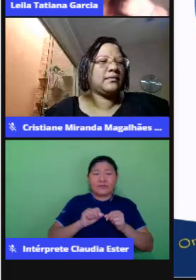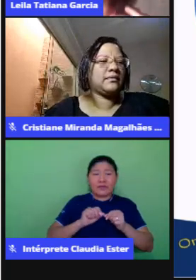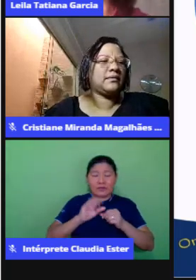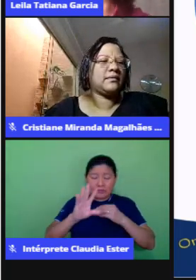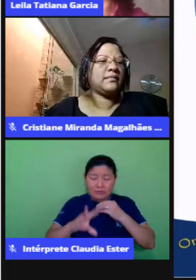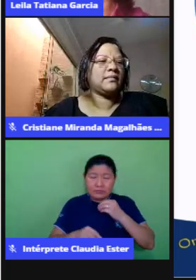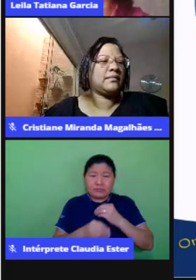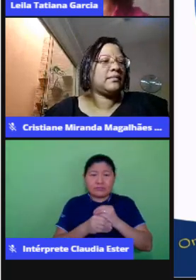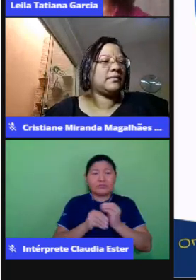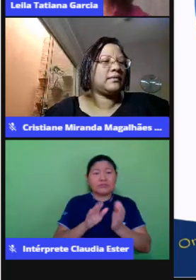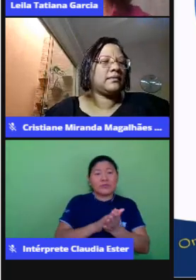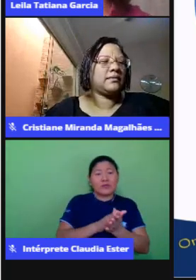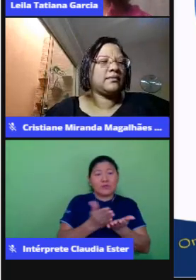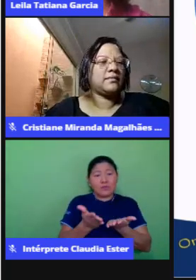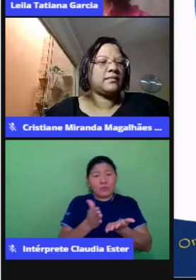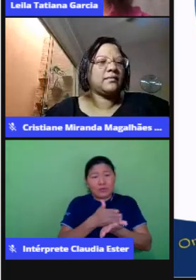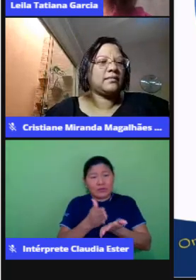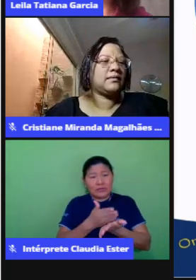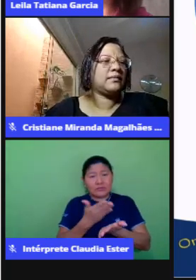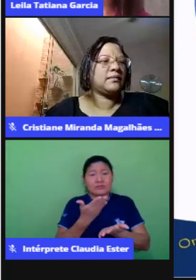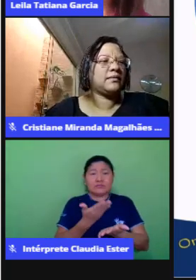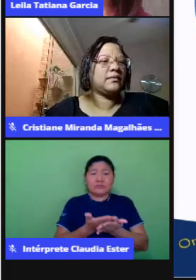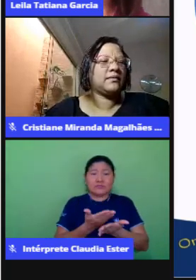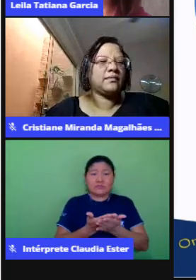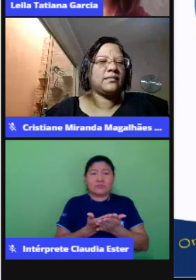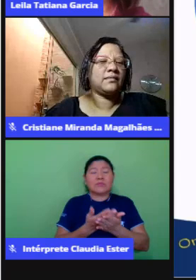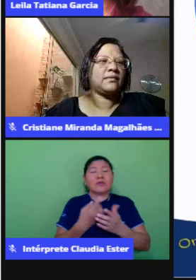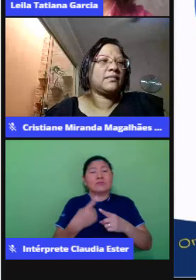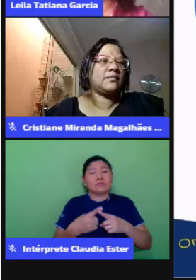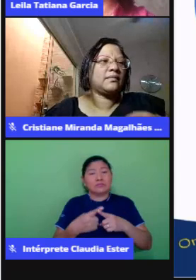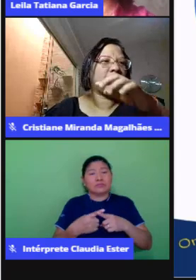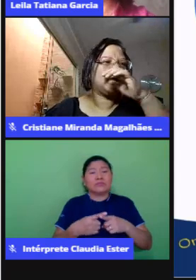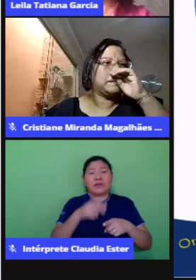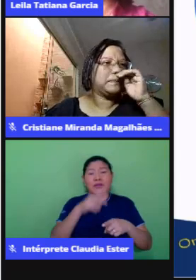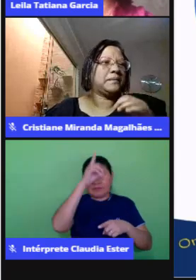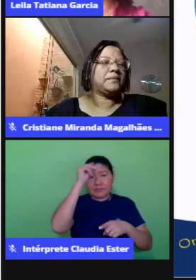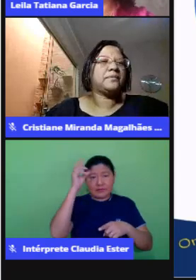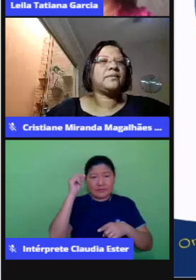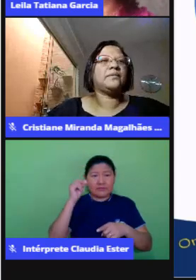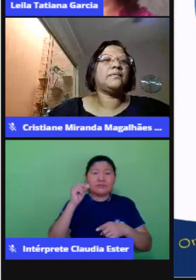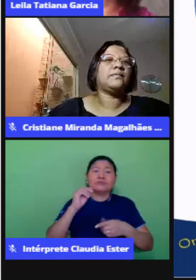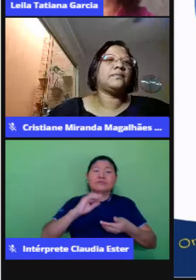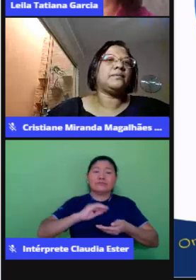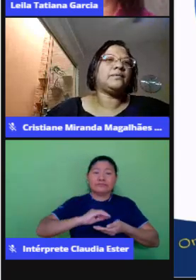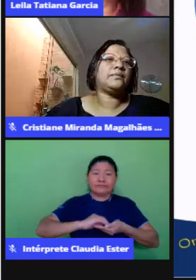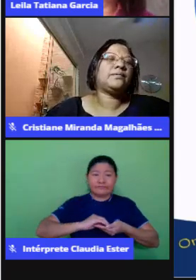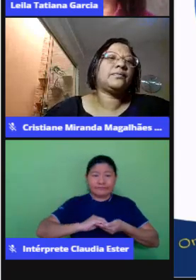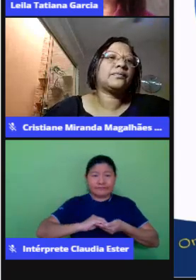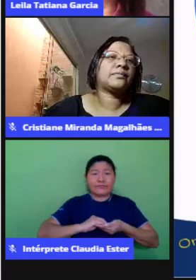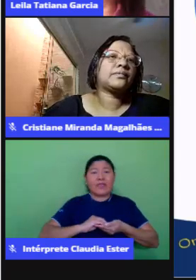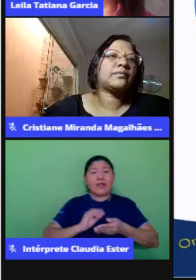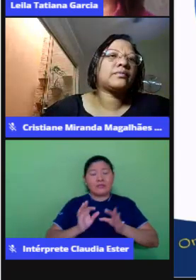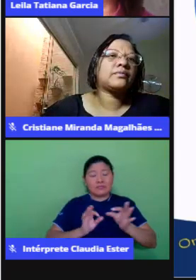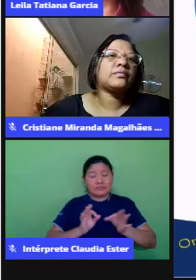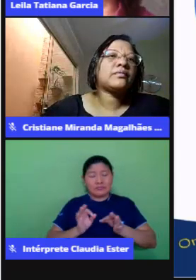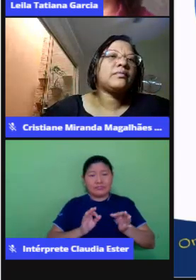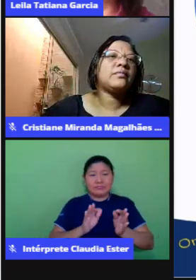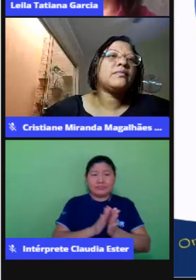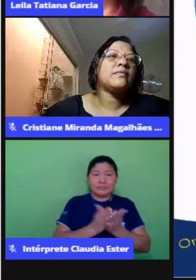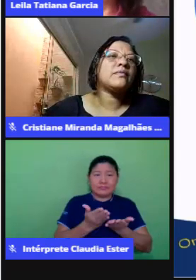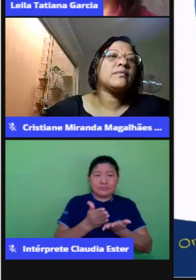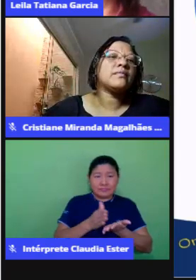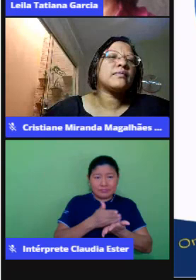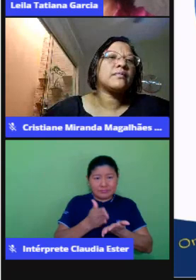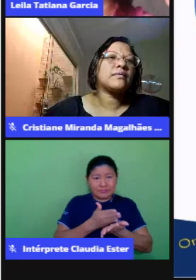Que a CEMED está produzindo os cadernos esse ano de 2021. E você vai encontrar lá as habilidades de